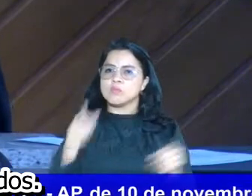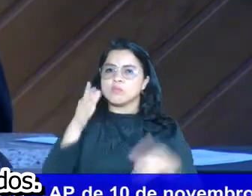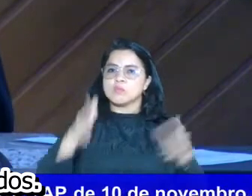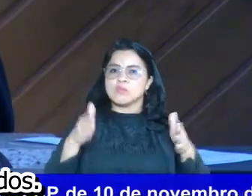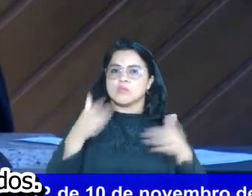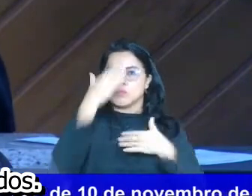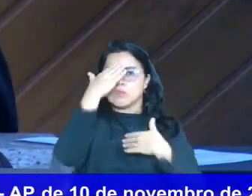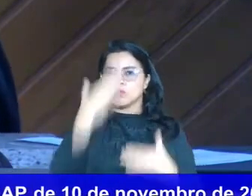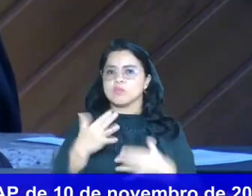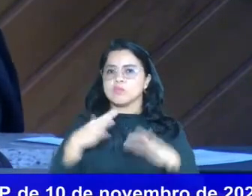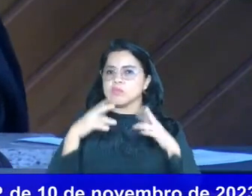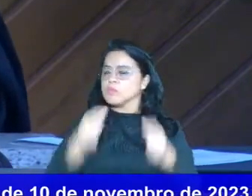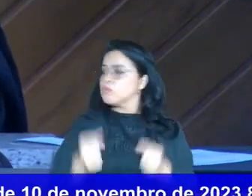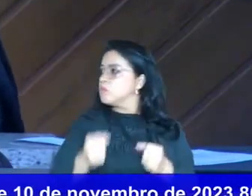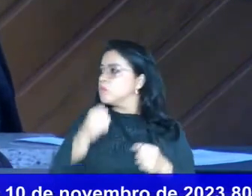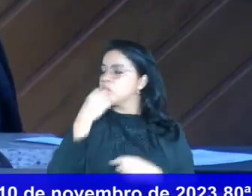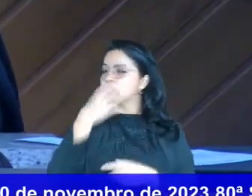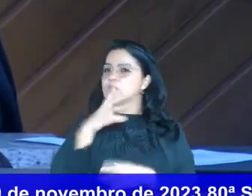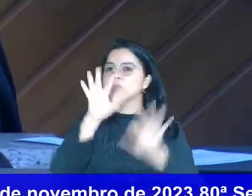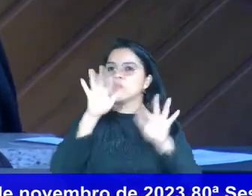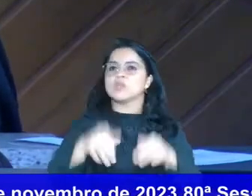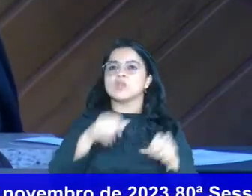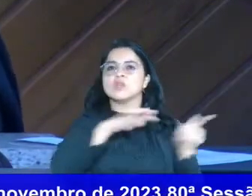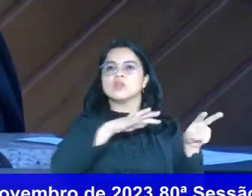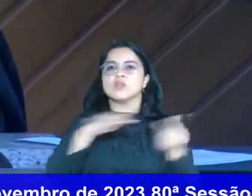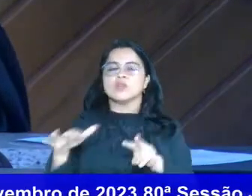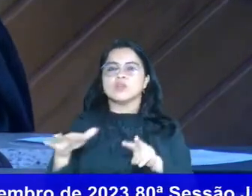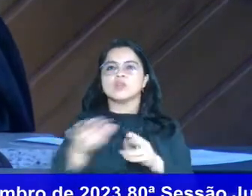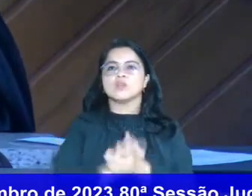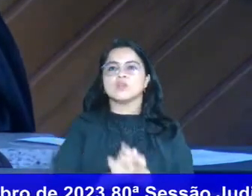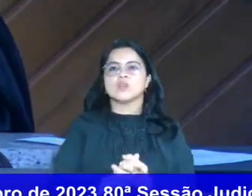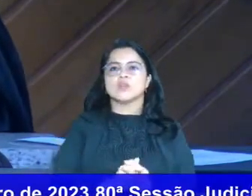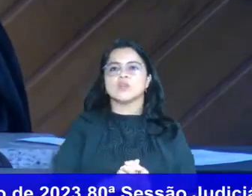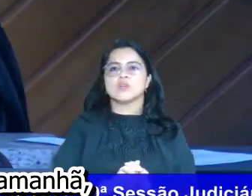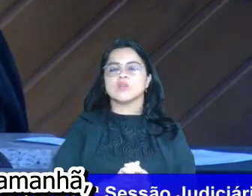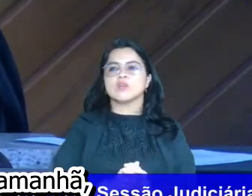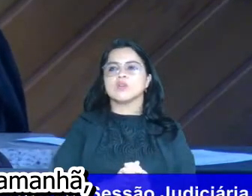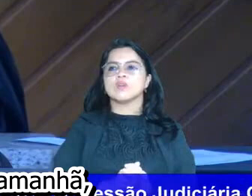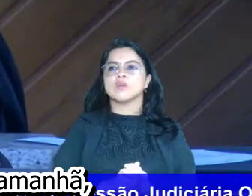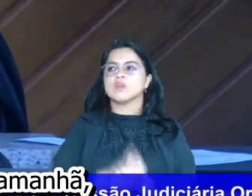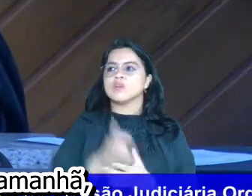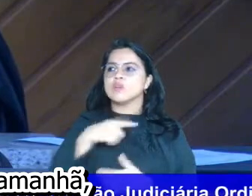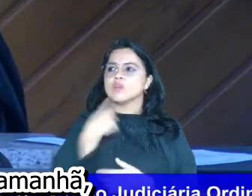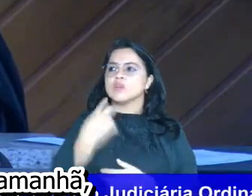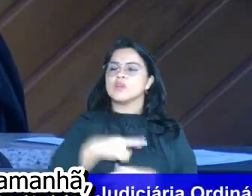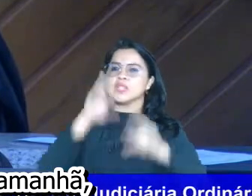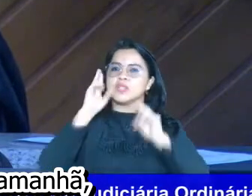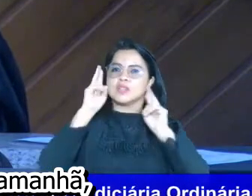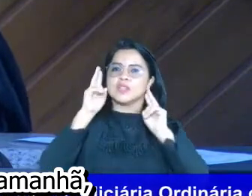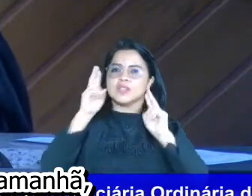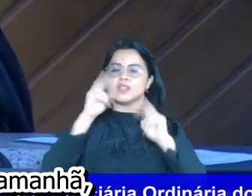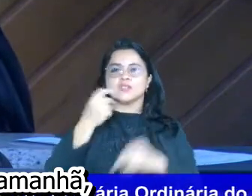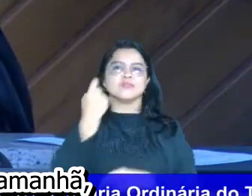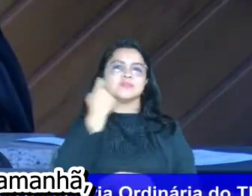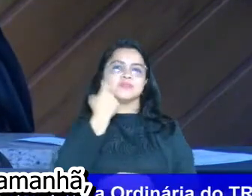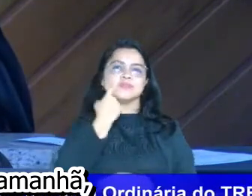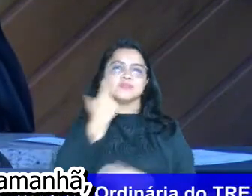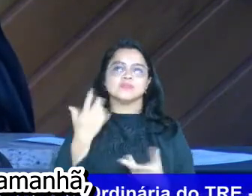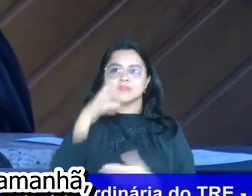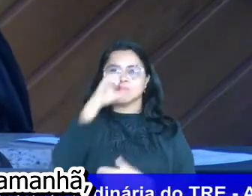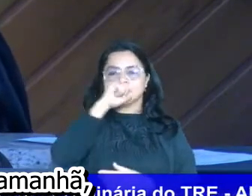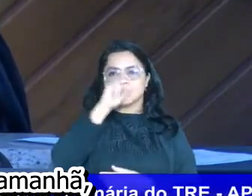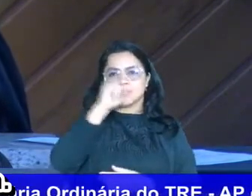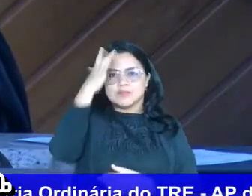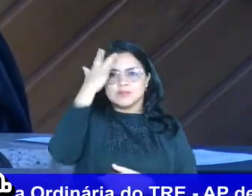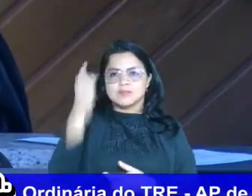agradecendo a presença de todos. Tenham todos um bom final de semana. E vamos torcer, Paulo, na sexta-feira, no